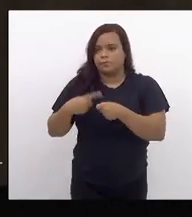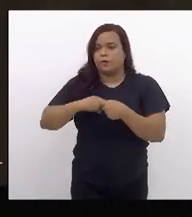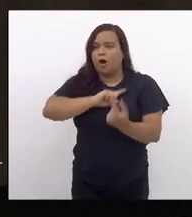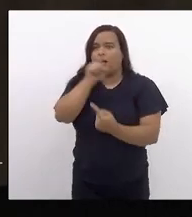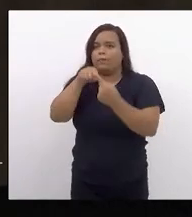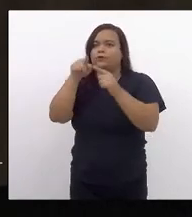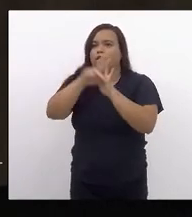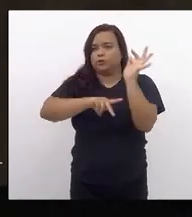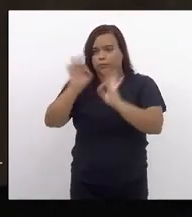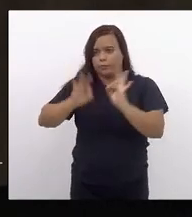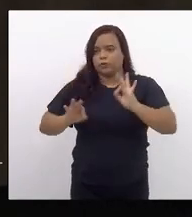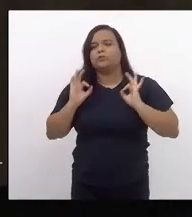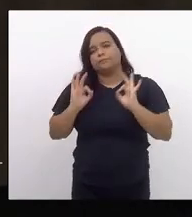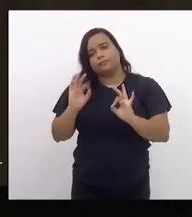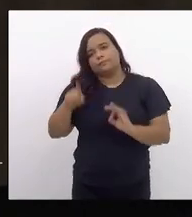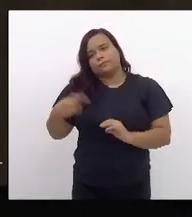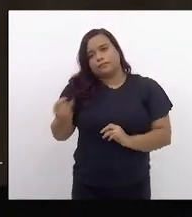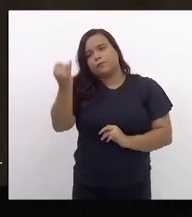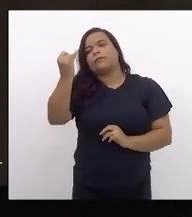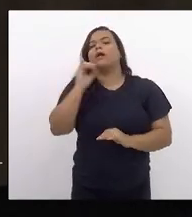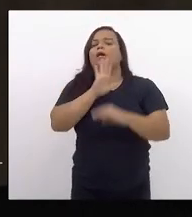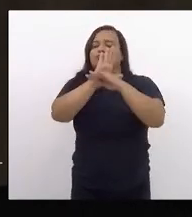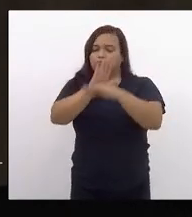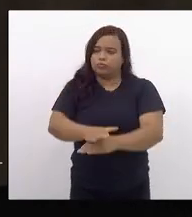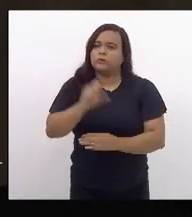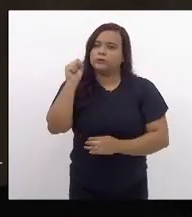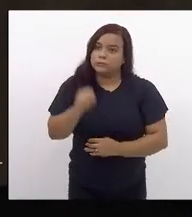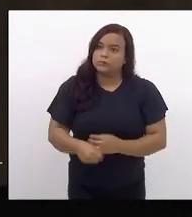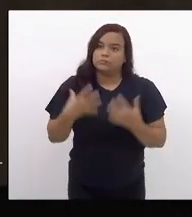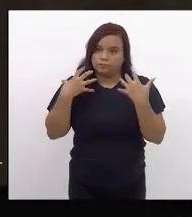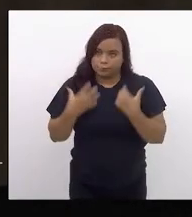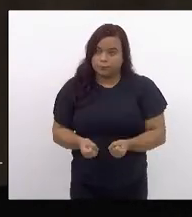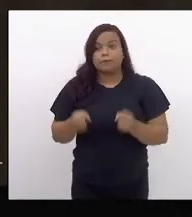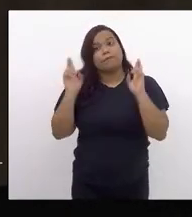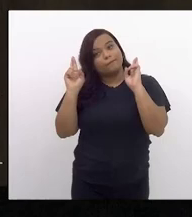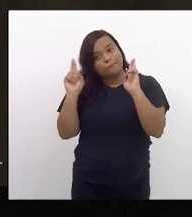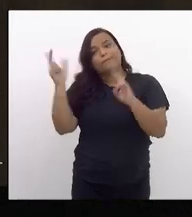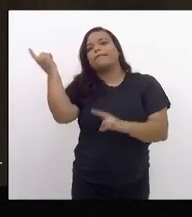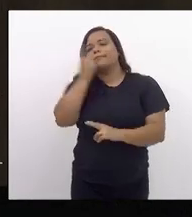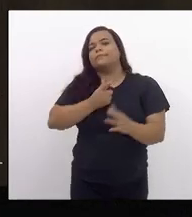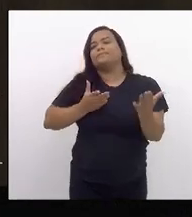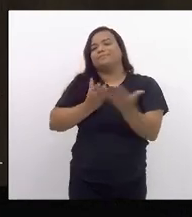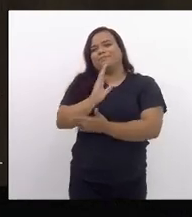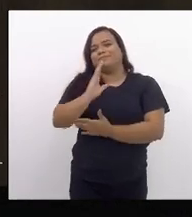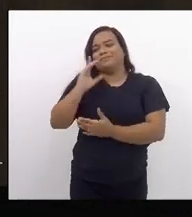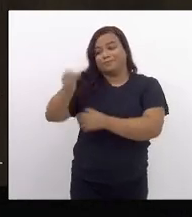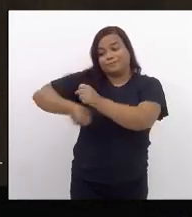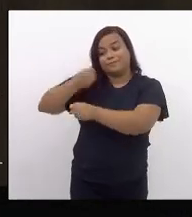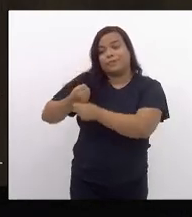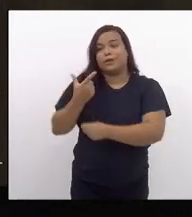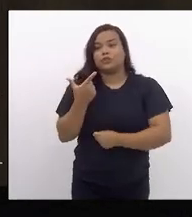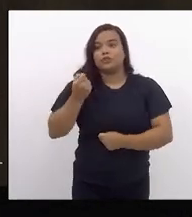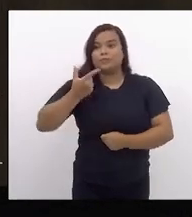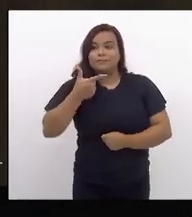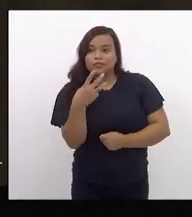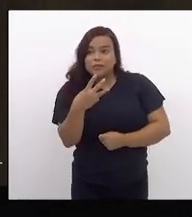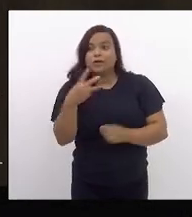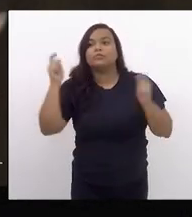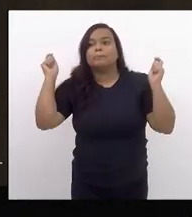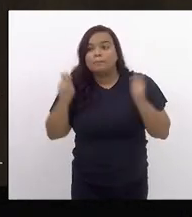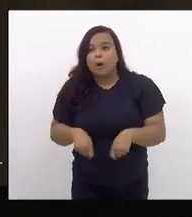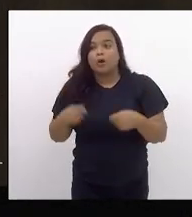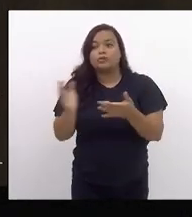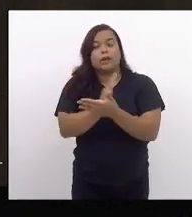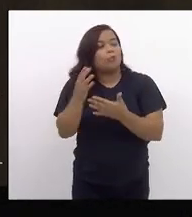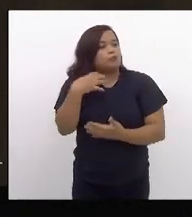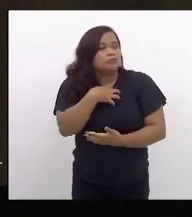projeto, portanto, é bom que a gente dê essa contribuição, espero que seja efetivado e a gente, com isso, em 2023, poderá, de alguma